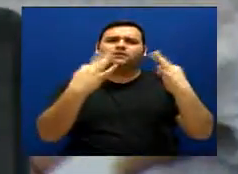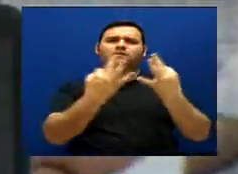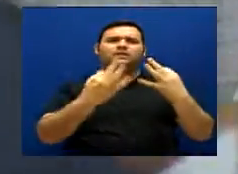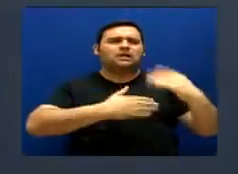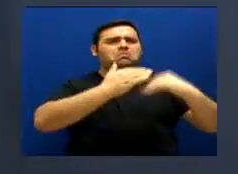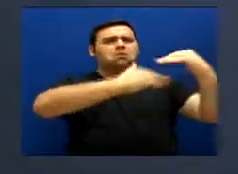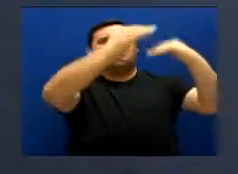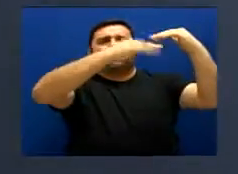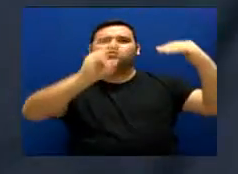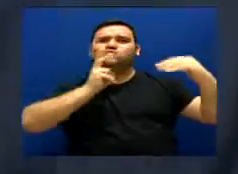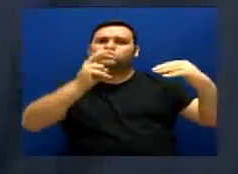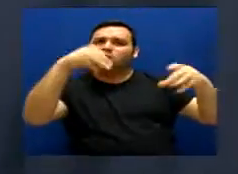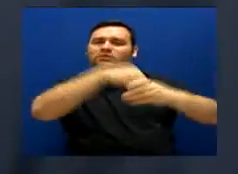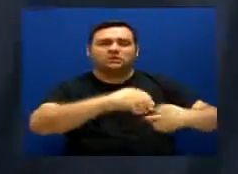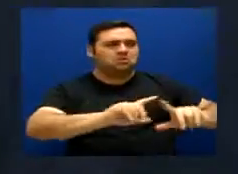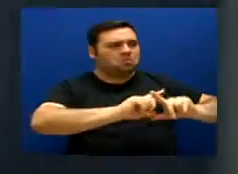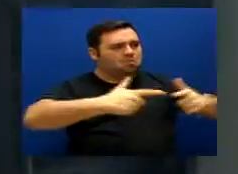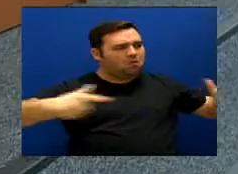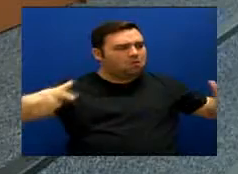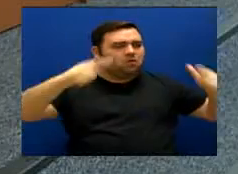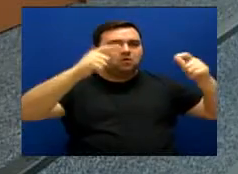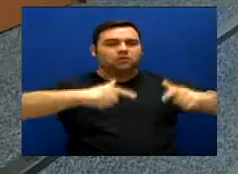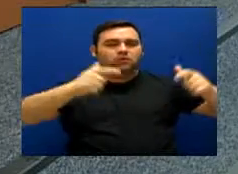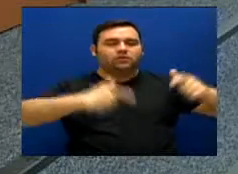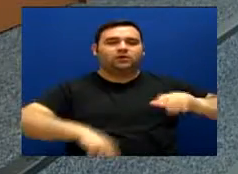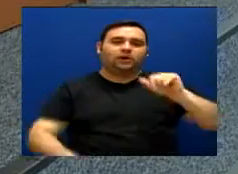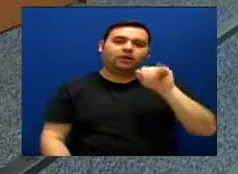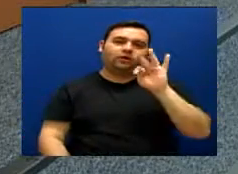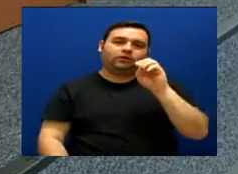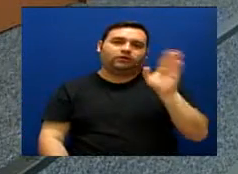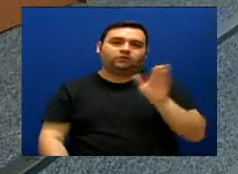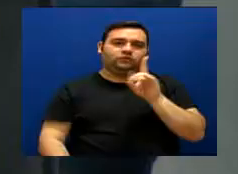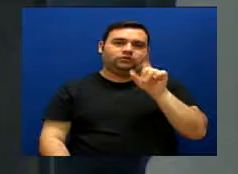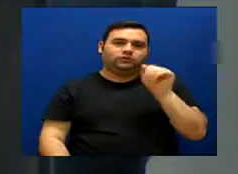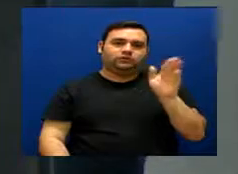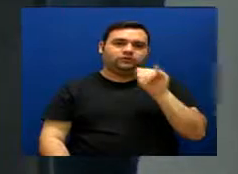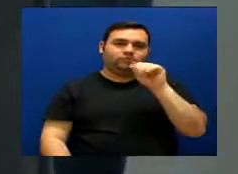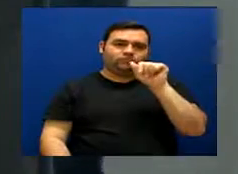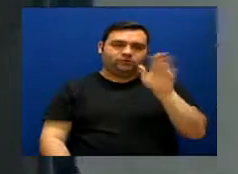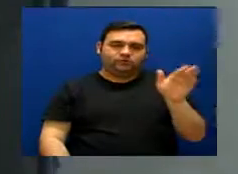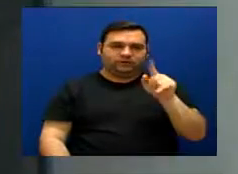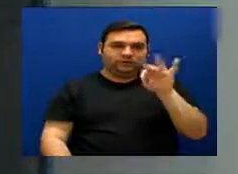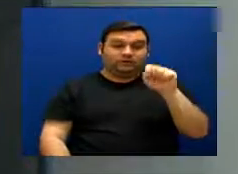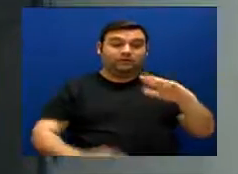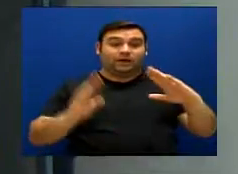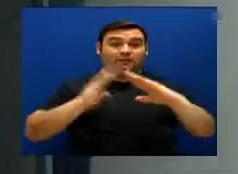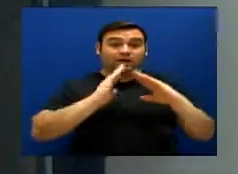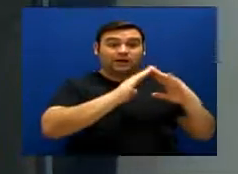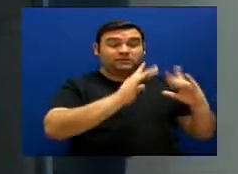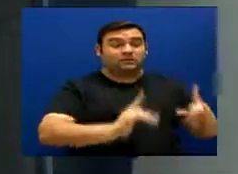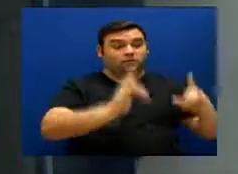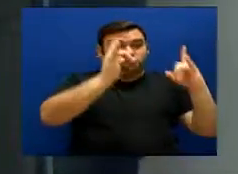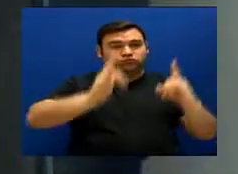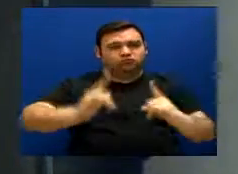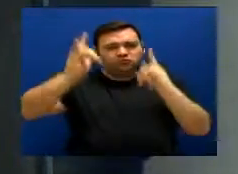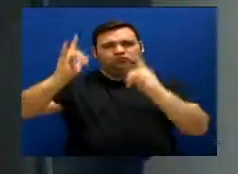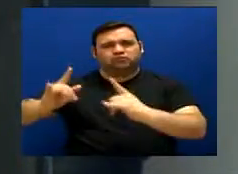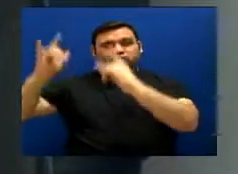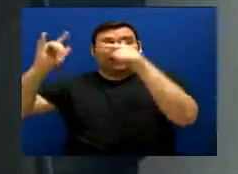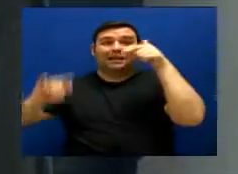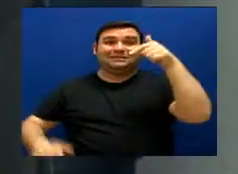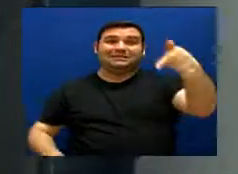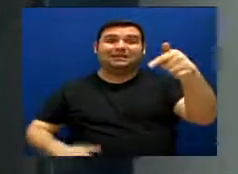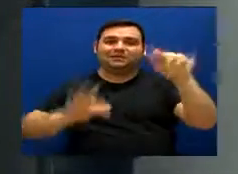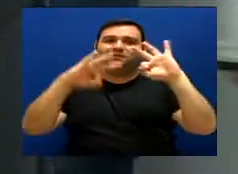progresso e desenvolvimento para esta região do Alto da Boa Vista, no que se refere a 7 condomínios horizontais implementados